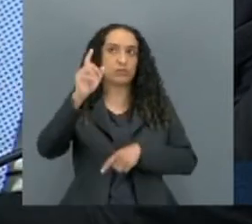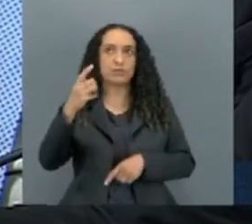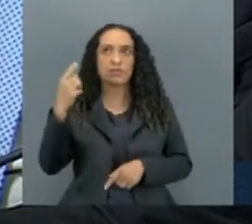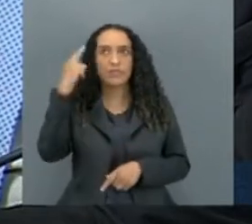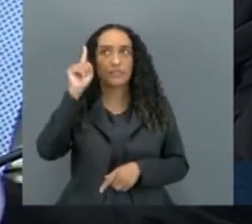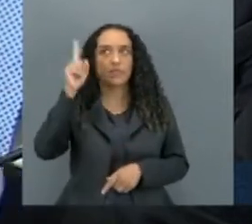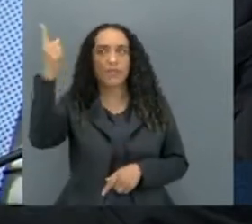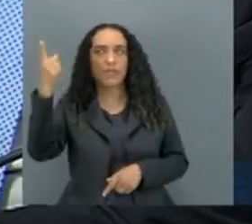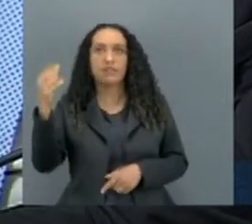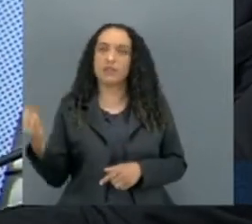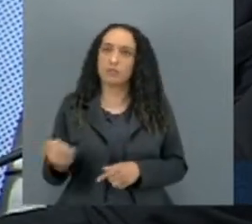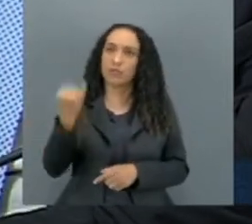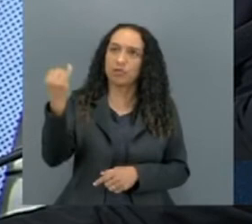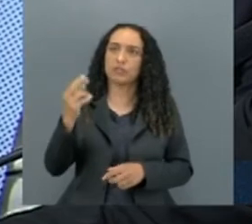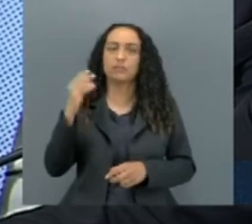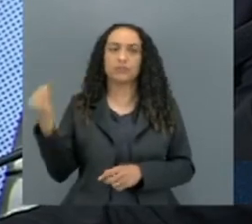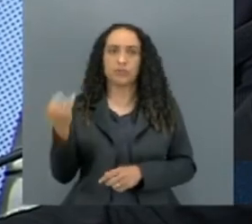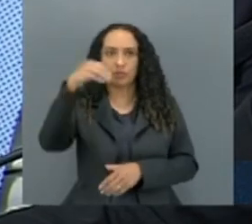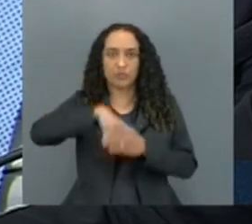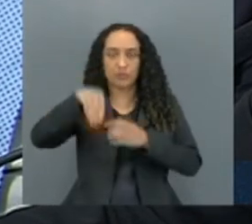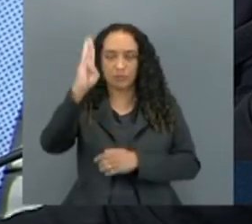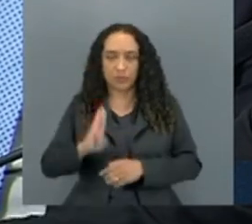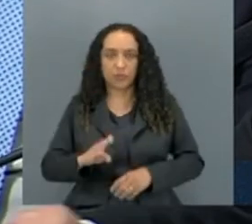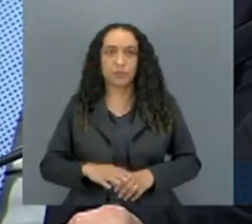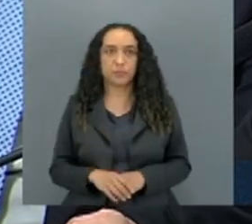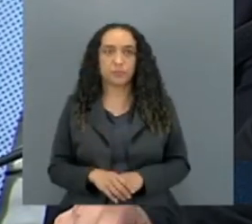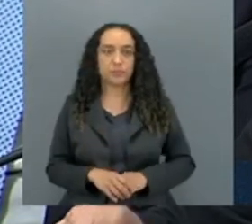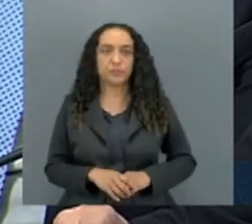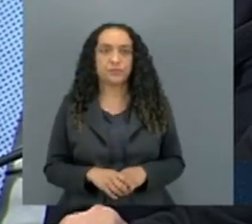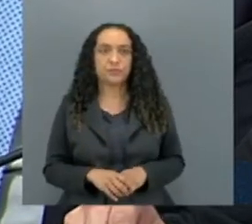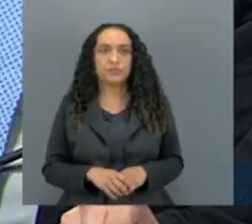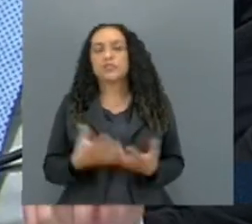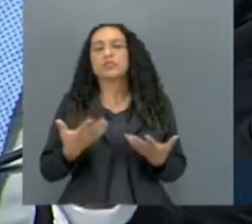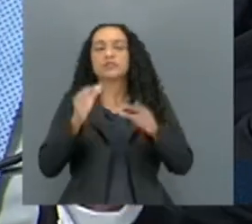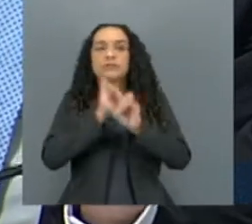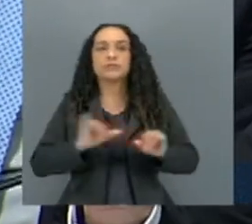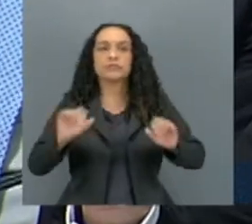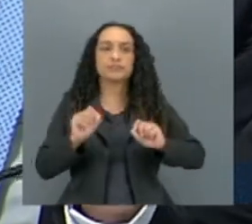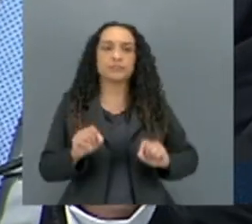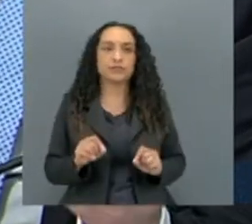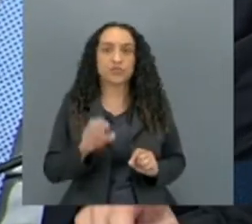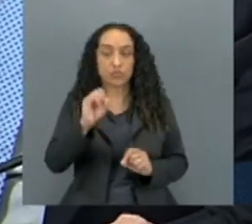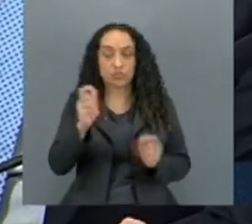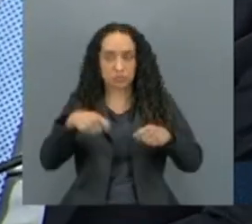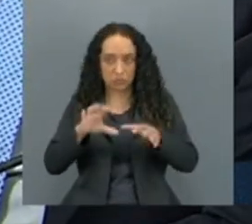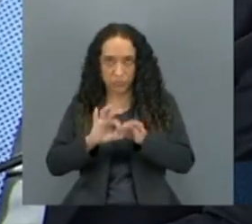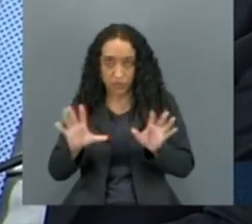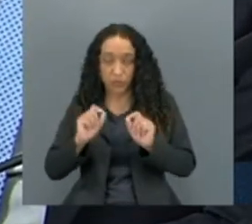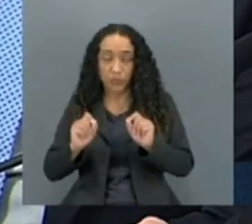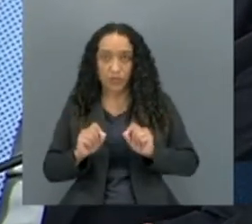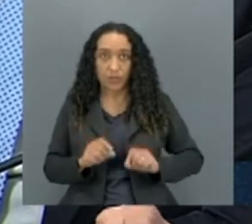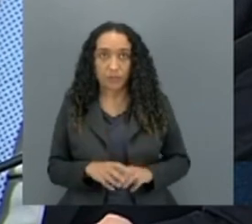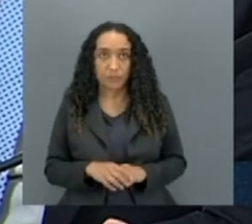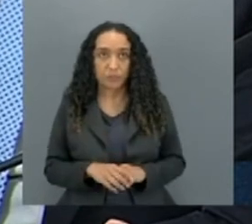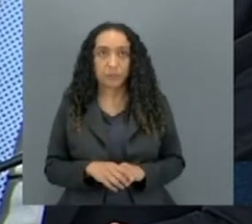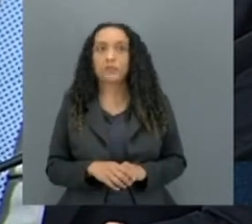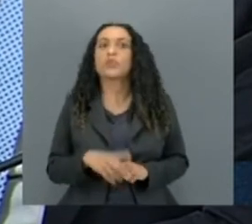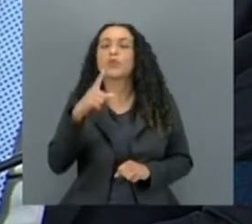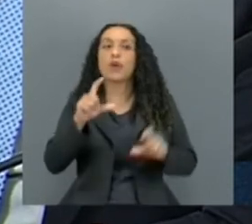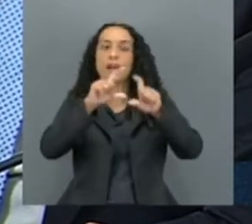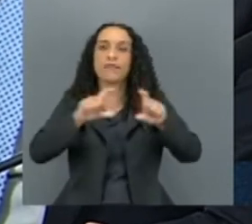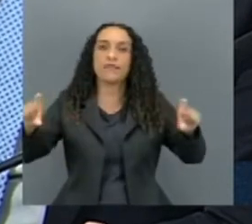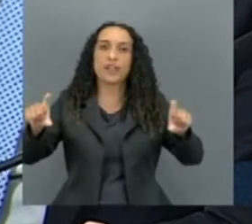a sua importância e relevância na nossa República. Eu quero mencionar, se o senhor me permitir, uma